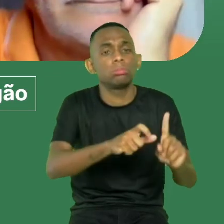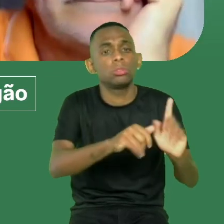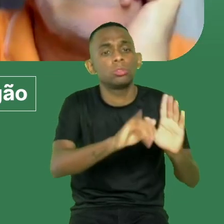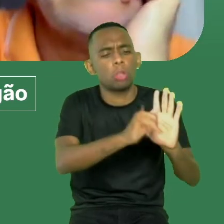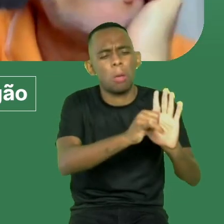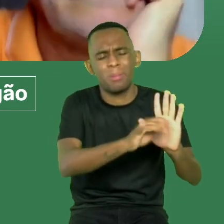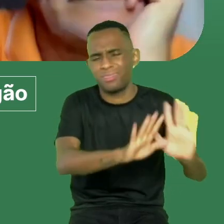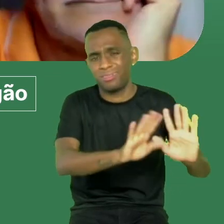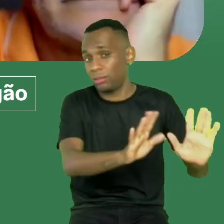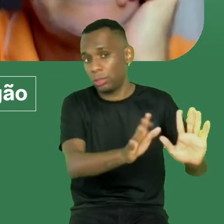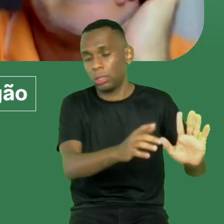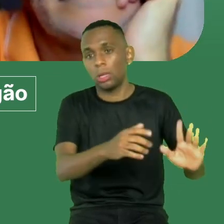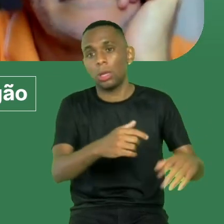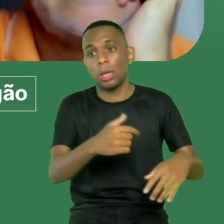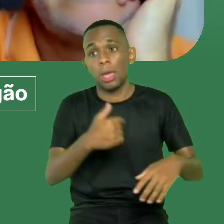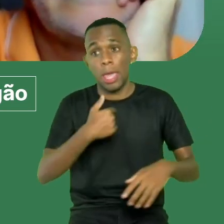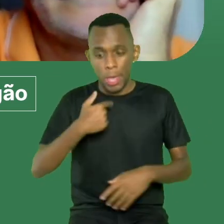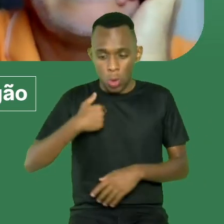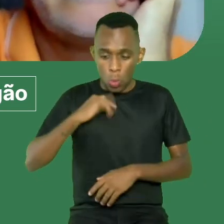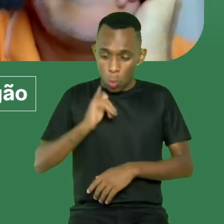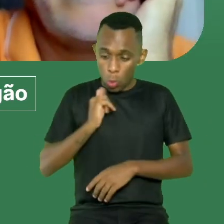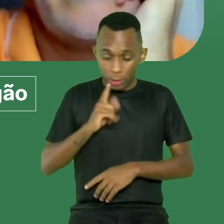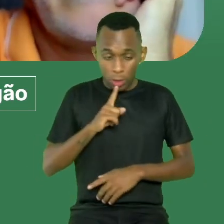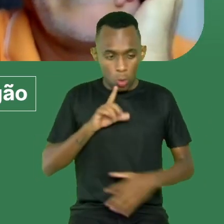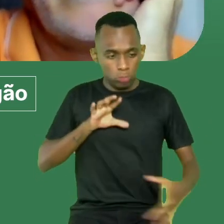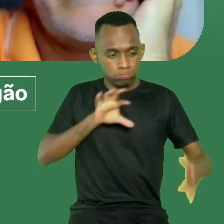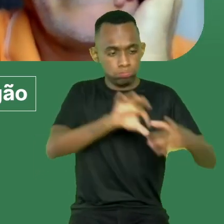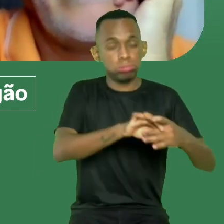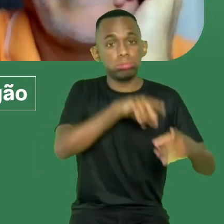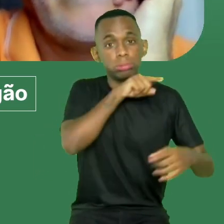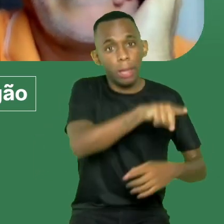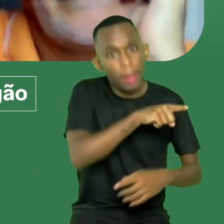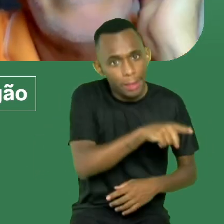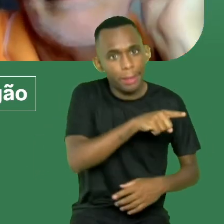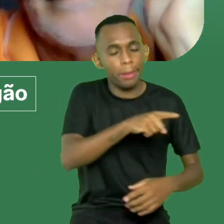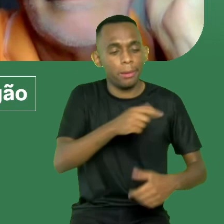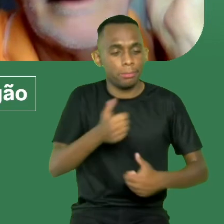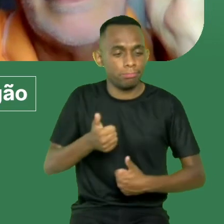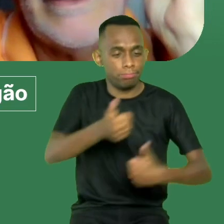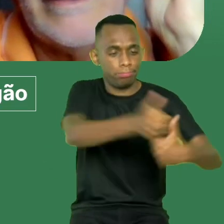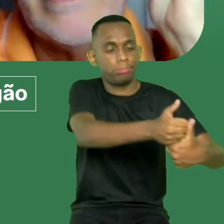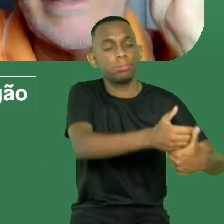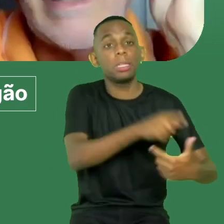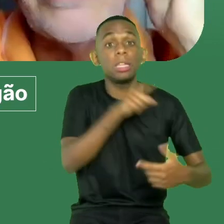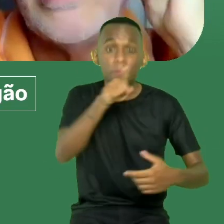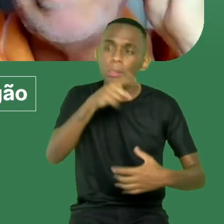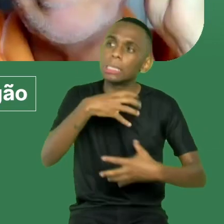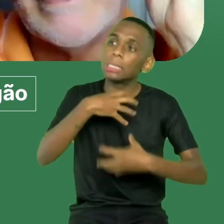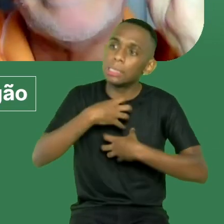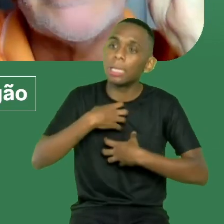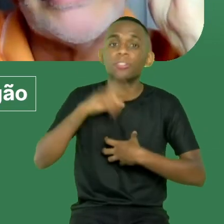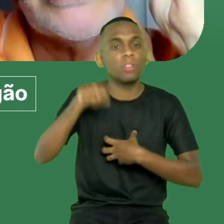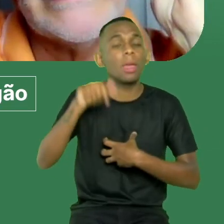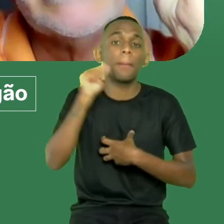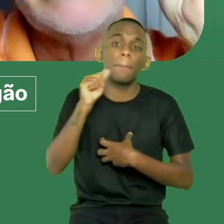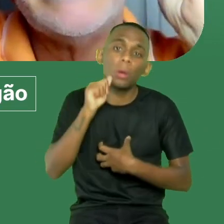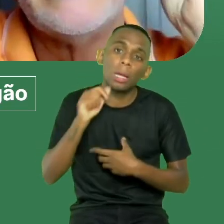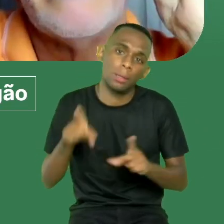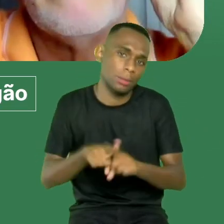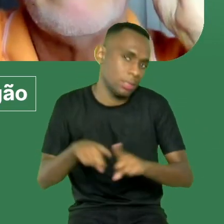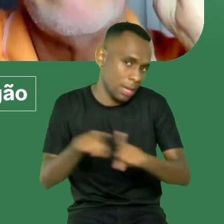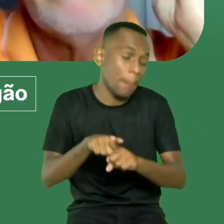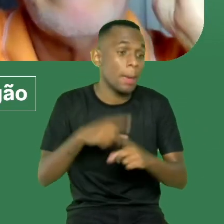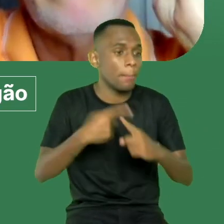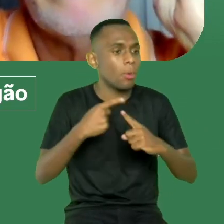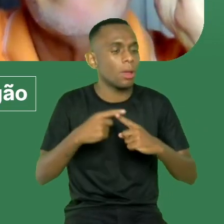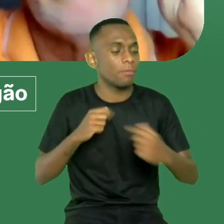despe desse homem escritor aí e veste essa mulher, né? É, Ele é como é que narrado foi na esse, primeira pessoa.